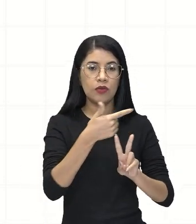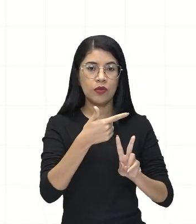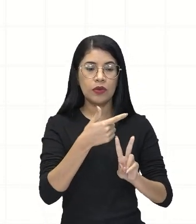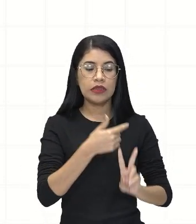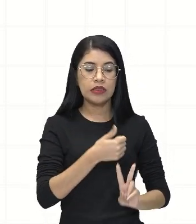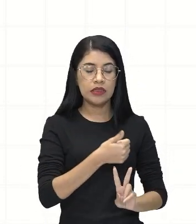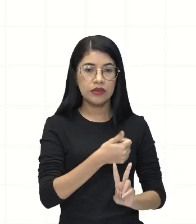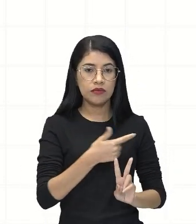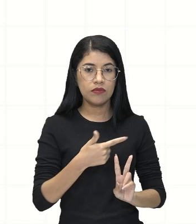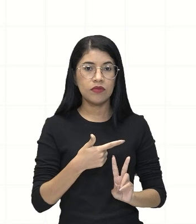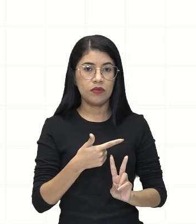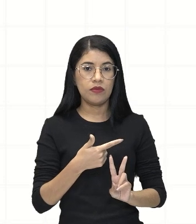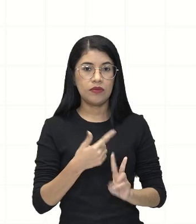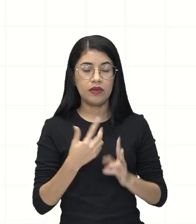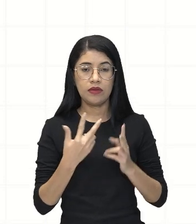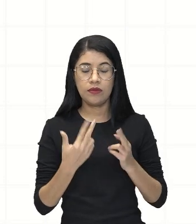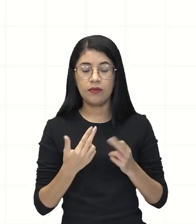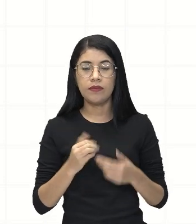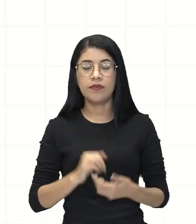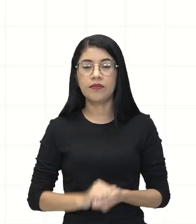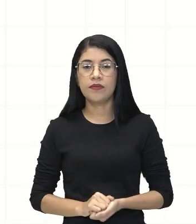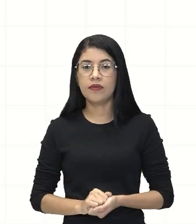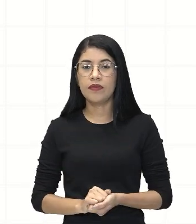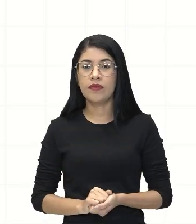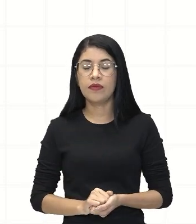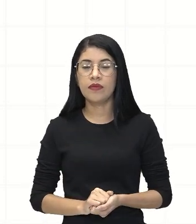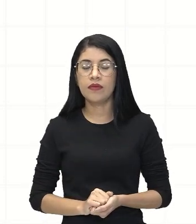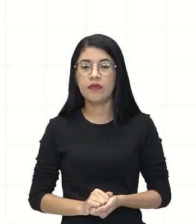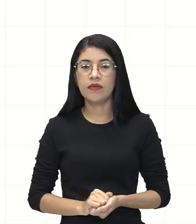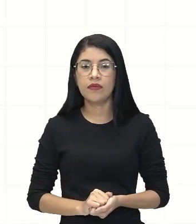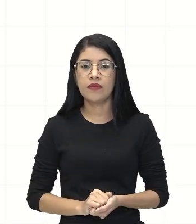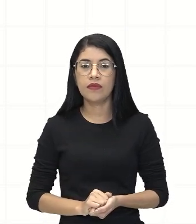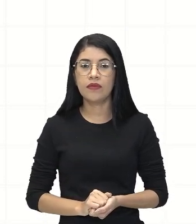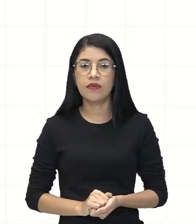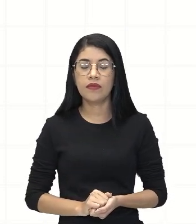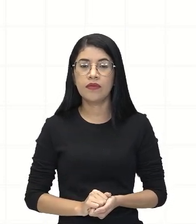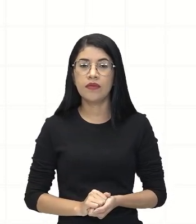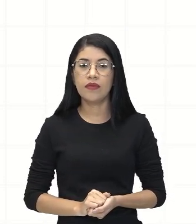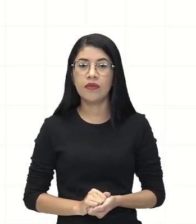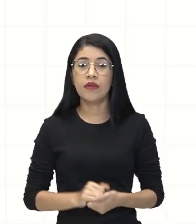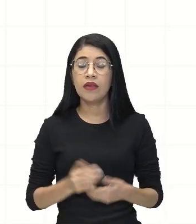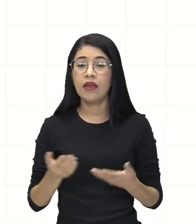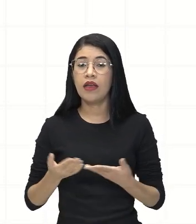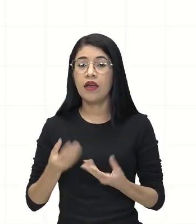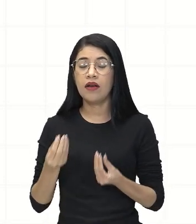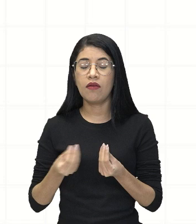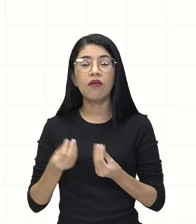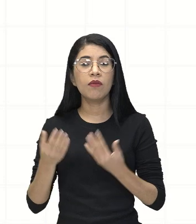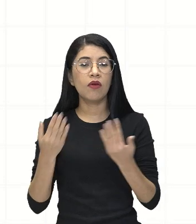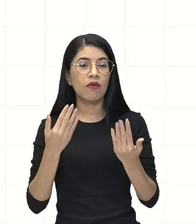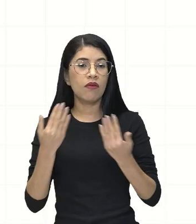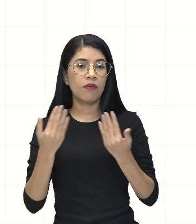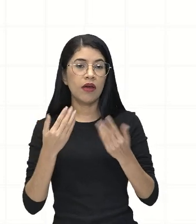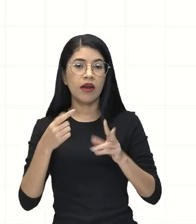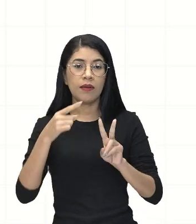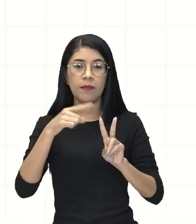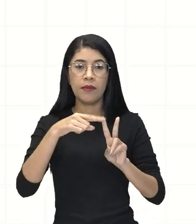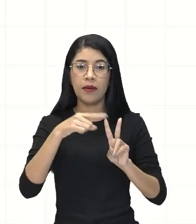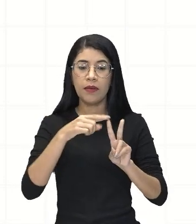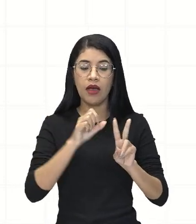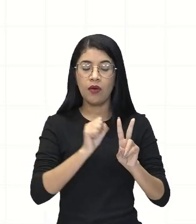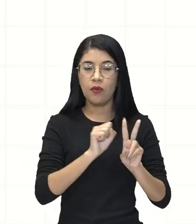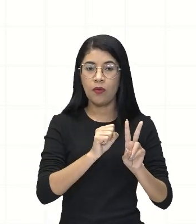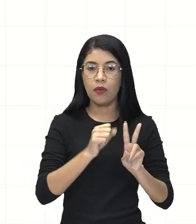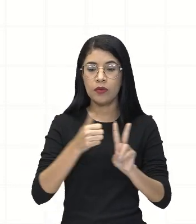12. Beleza? Então, como o índice é 12, o que é que eu vou fazer? Eu vou comparar agora os radicandos.